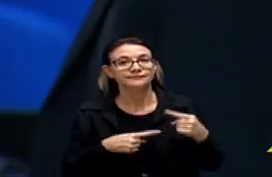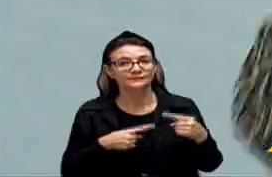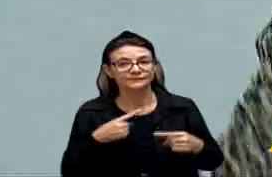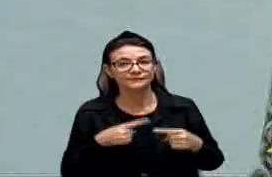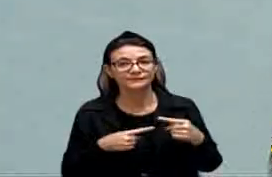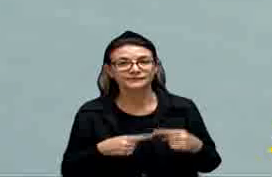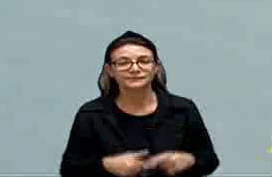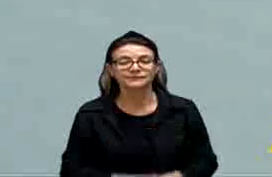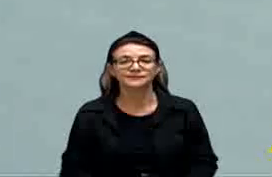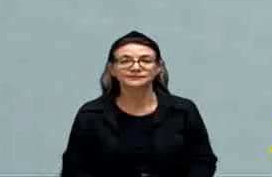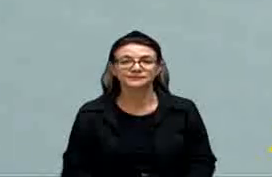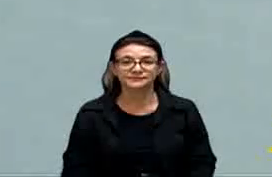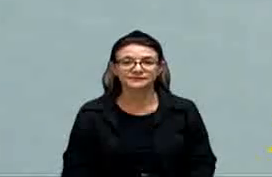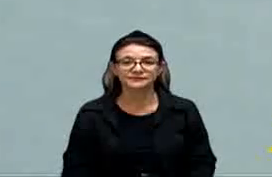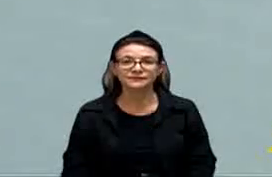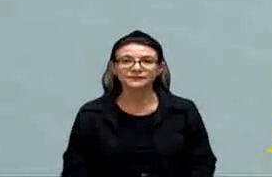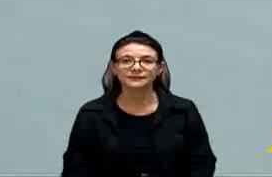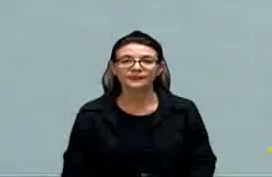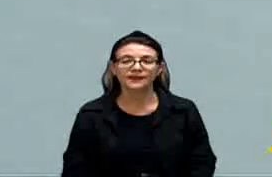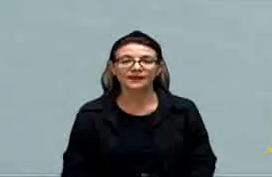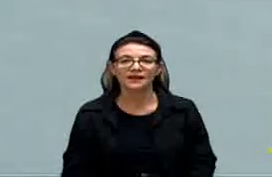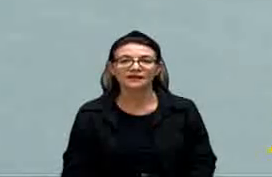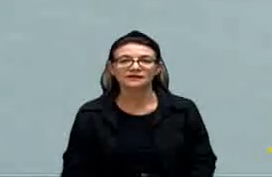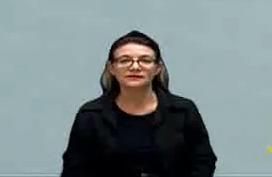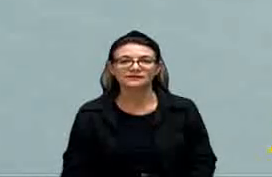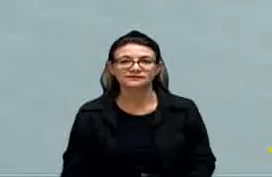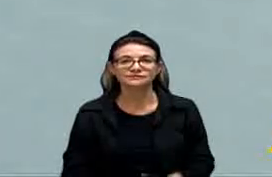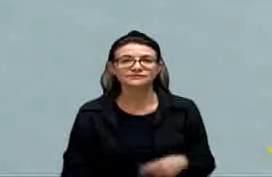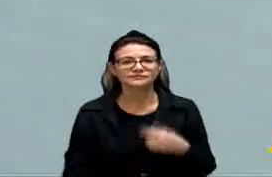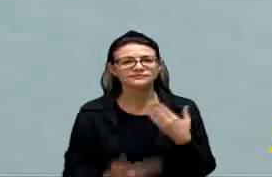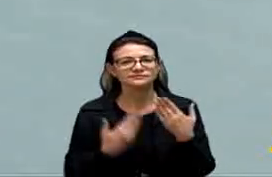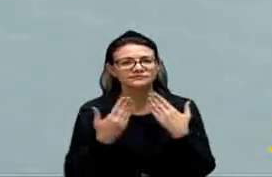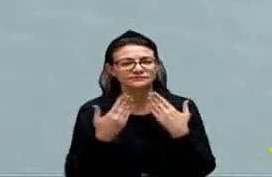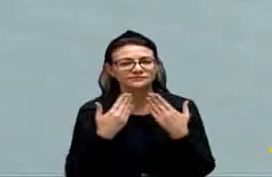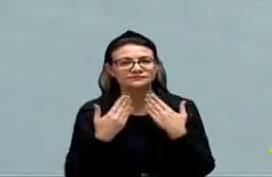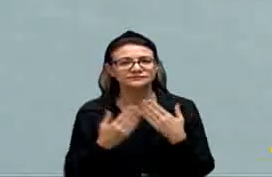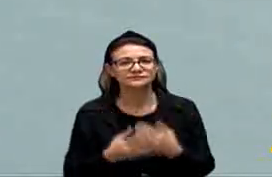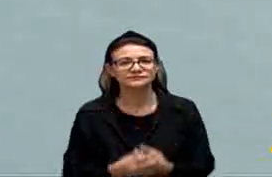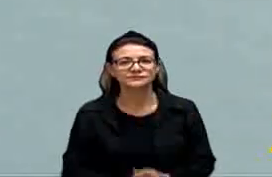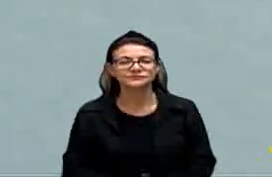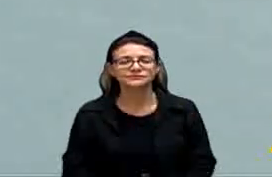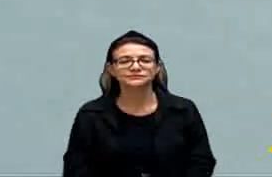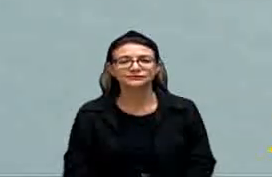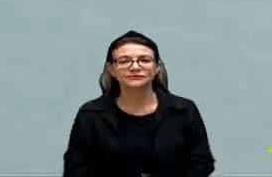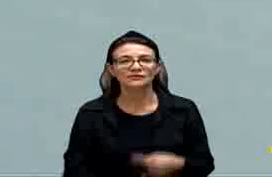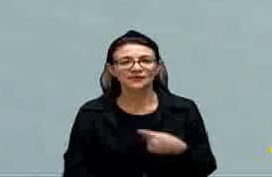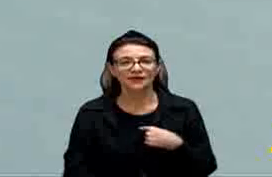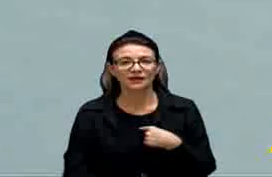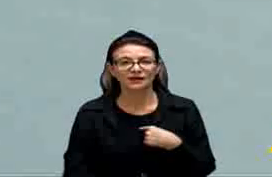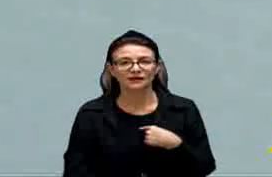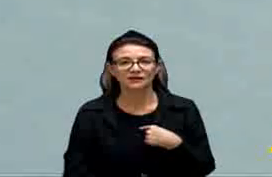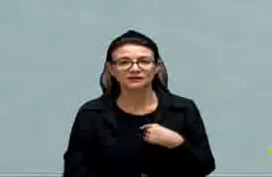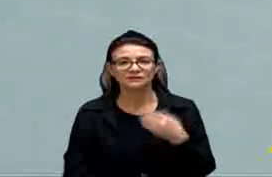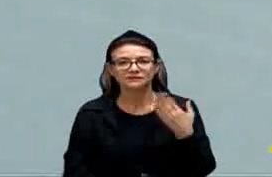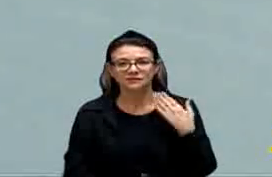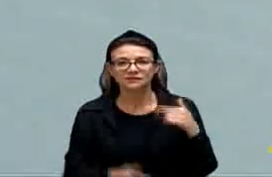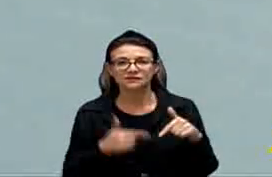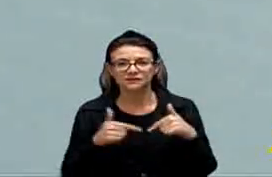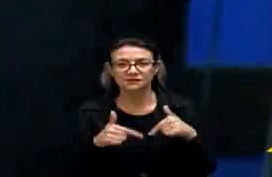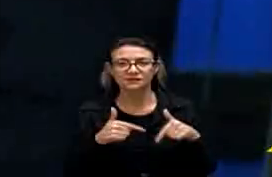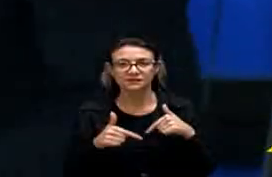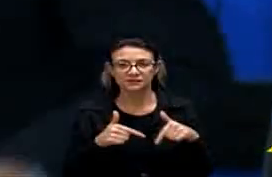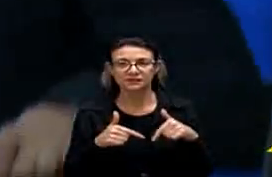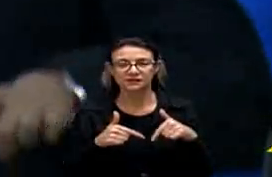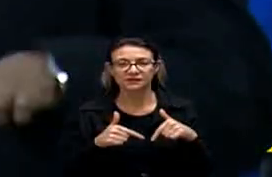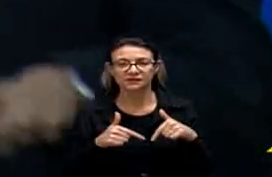favor Vamos eu trabalhei no Ministério da Educação eu tinha motoristas sim você precisar do tempo eu